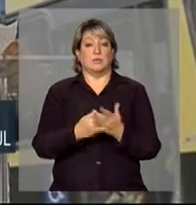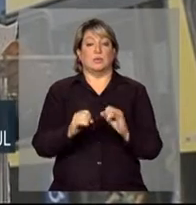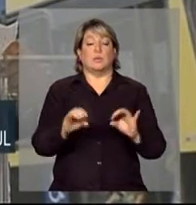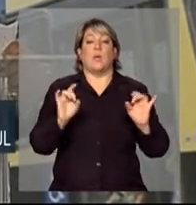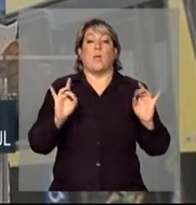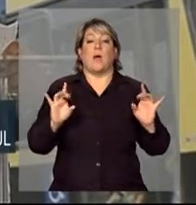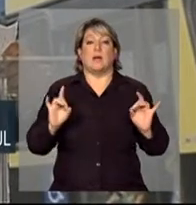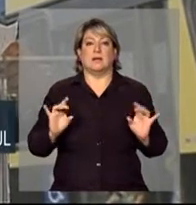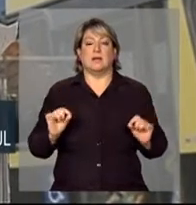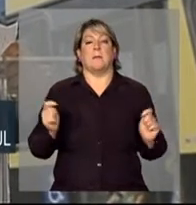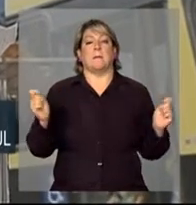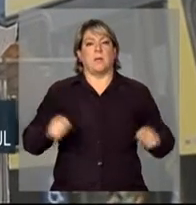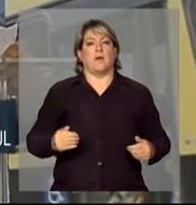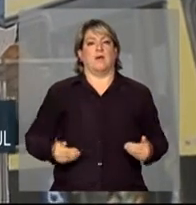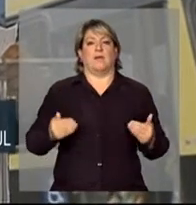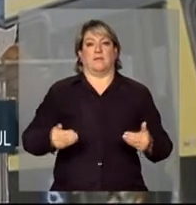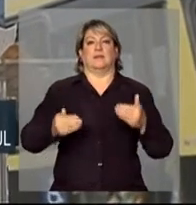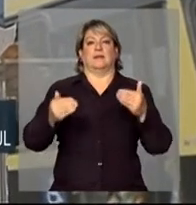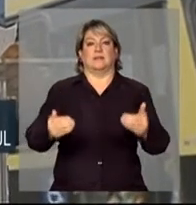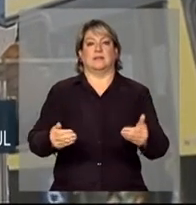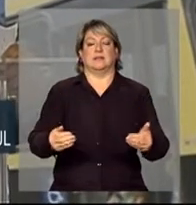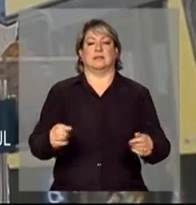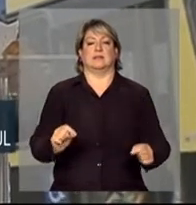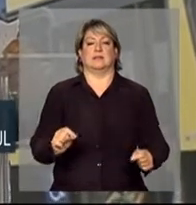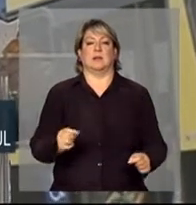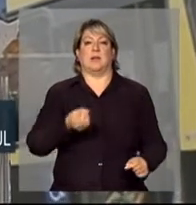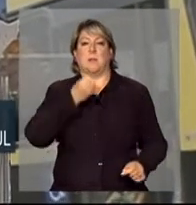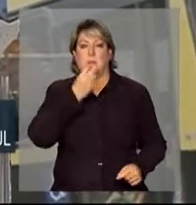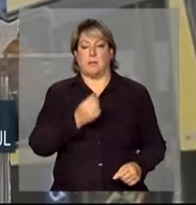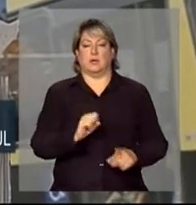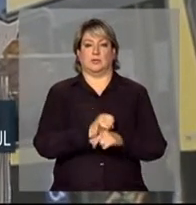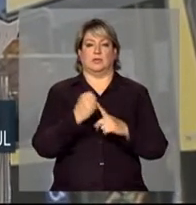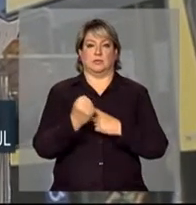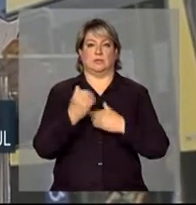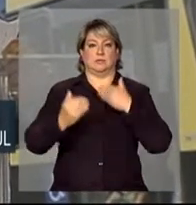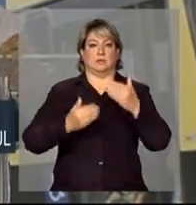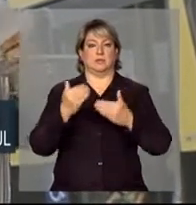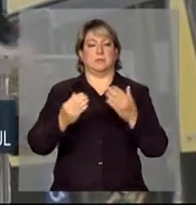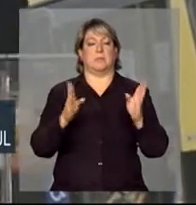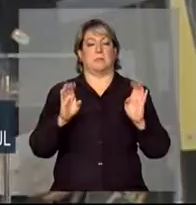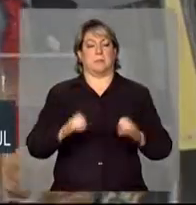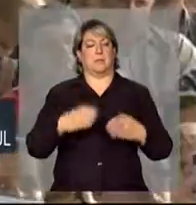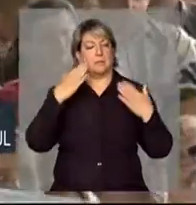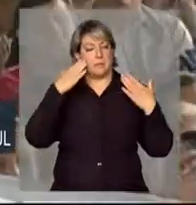qualidade e possa avançar em termos de promoção social e desenvolvimento. Muito obrigado.